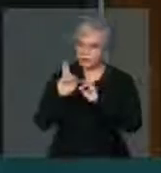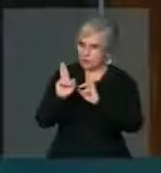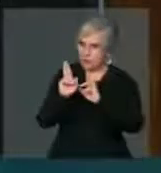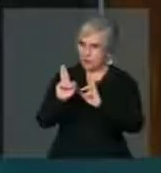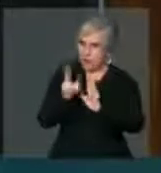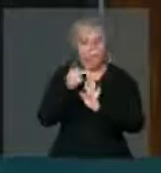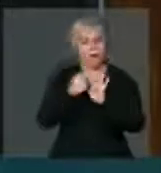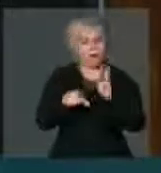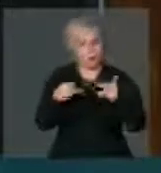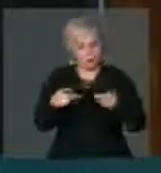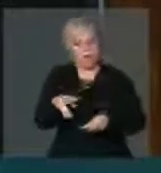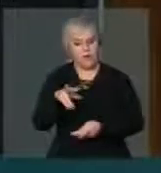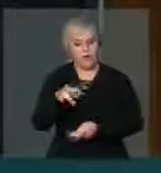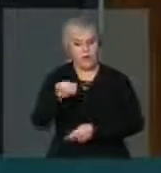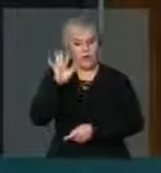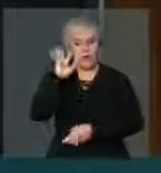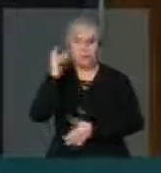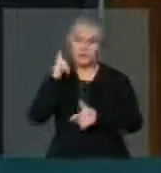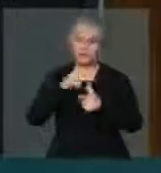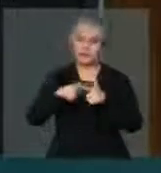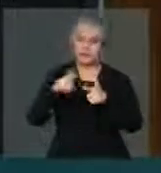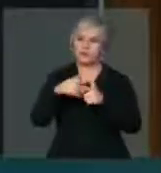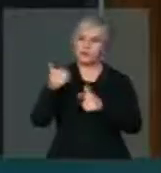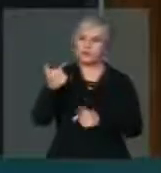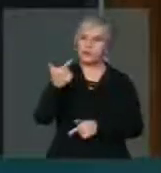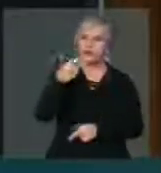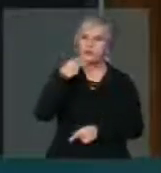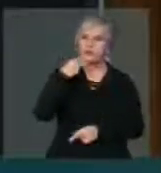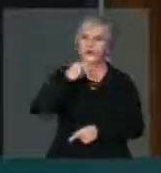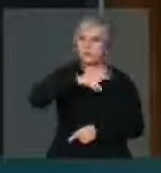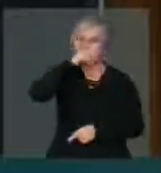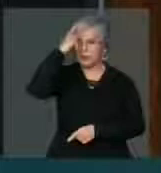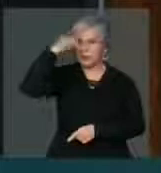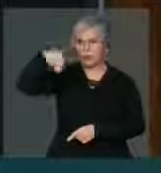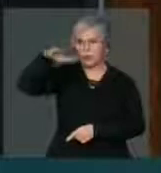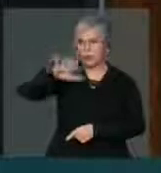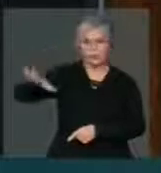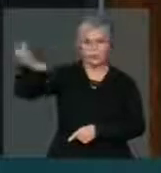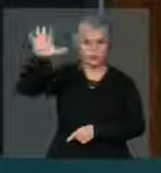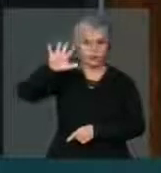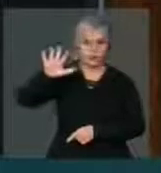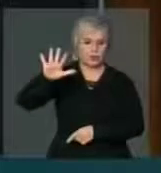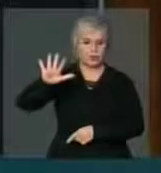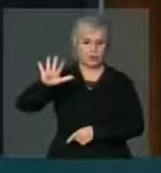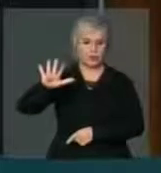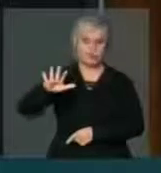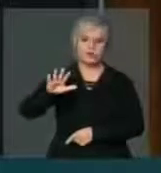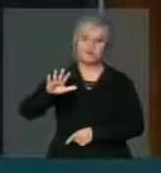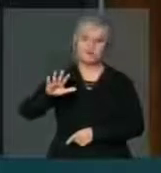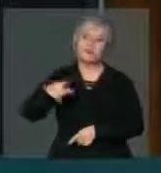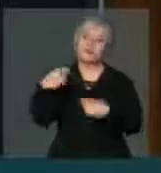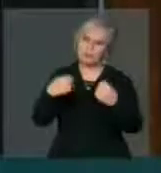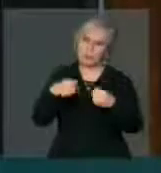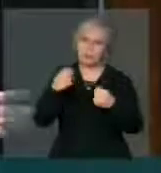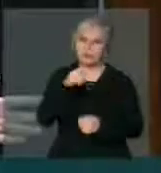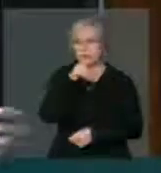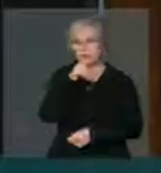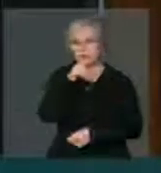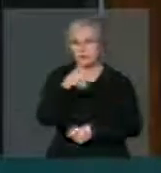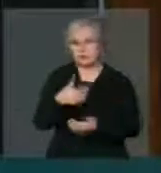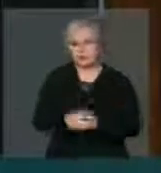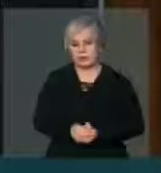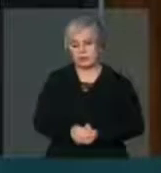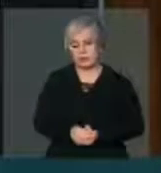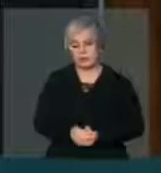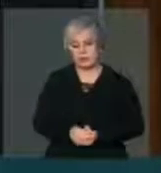será a solução para 12 milhões de nordestinos, para 12 milhões de brasileiros que tanto necessitam dessa água. E